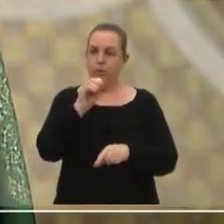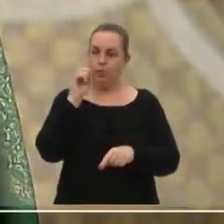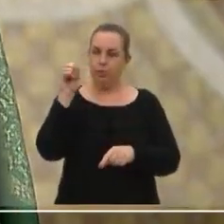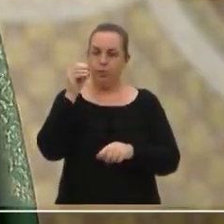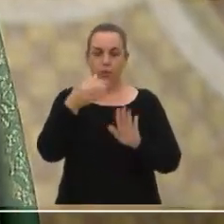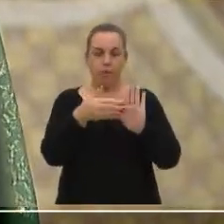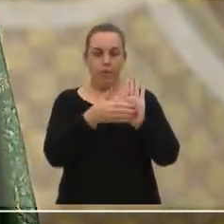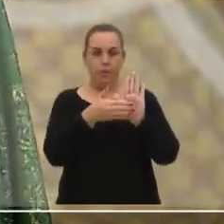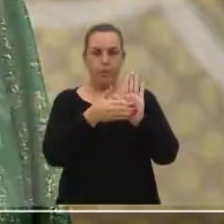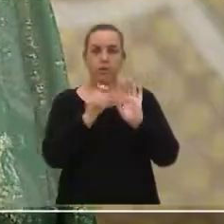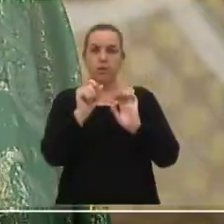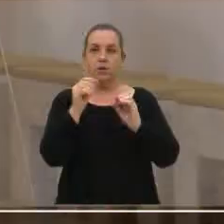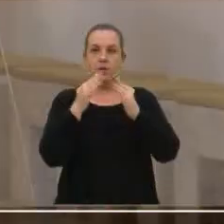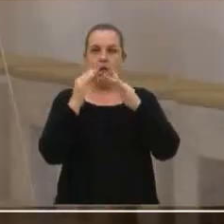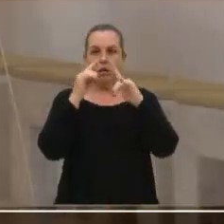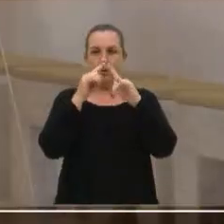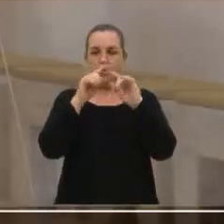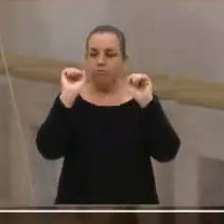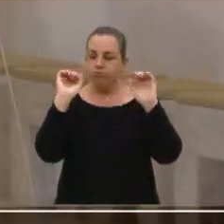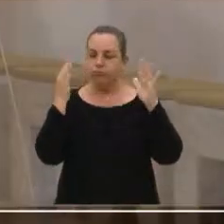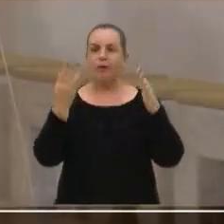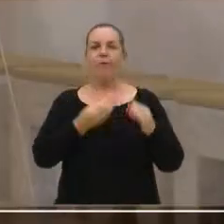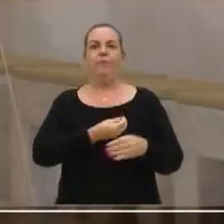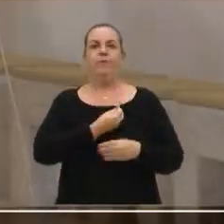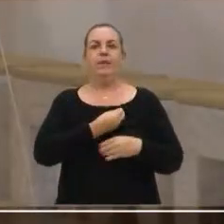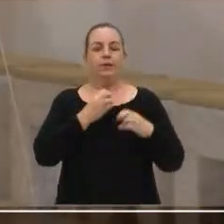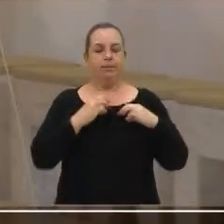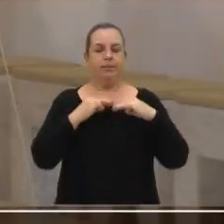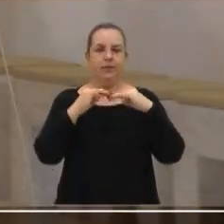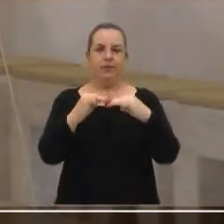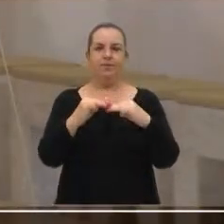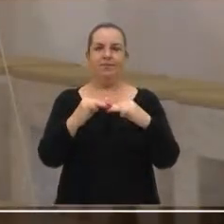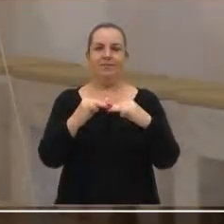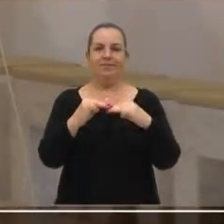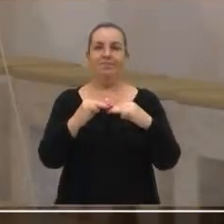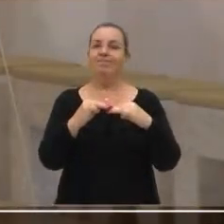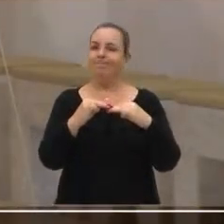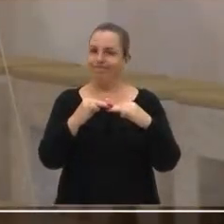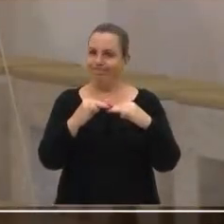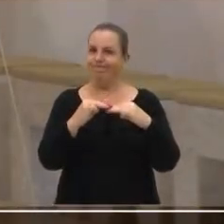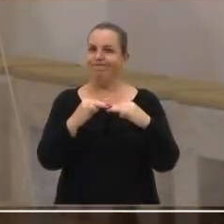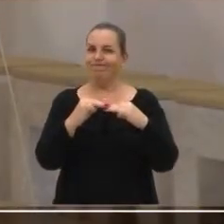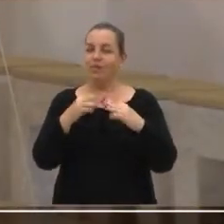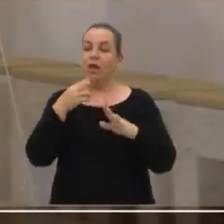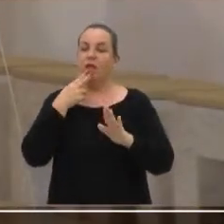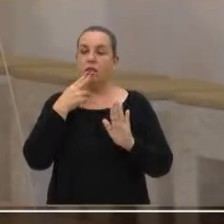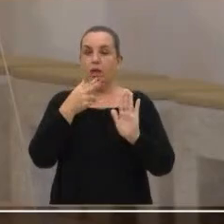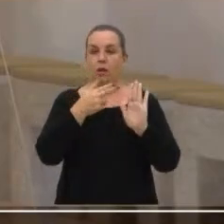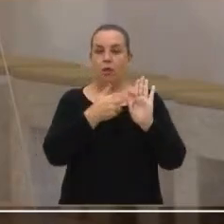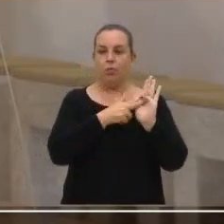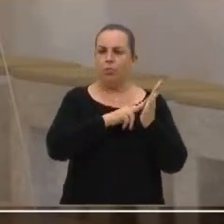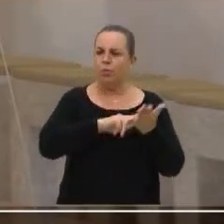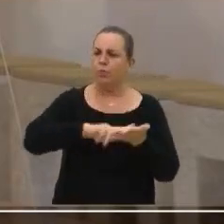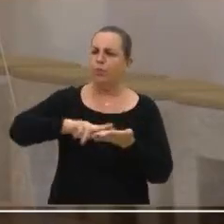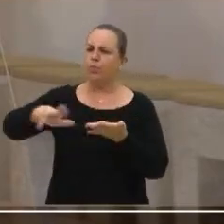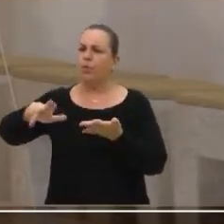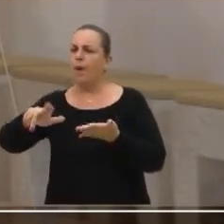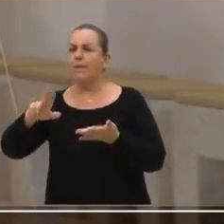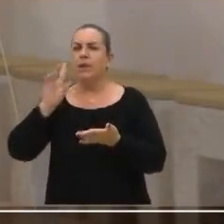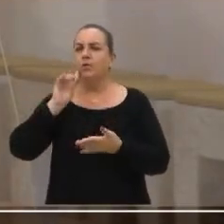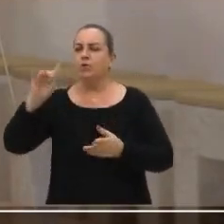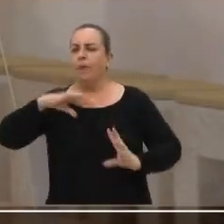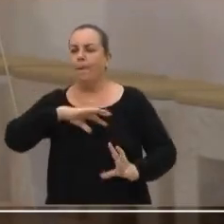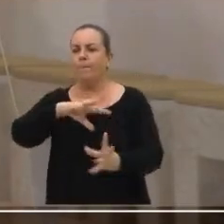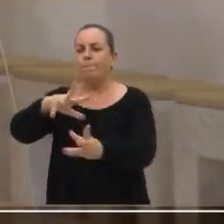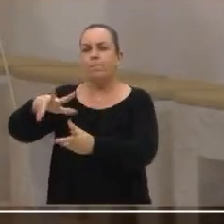Igreja celebrar vida e missão. Na carta que o Papa mandou pelo Dia Mundial das Missões,